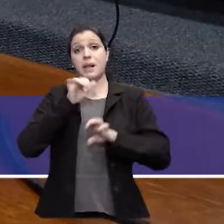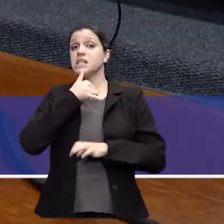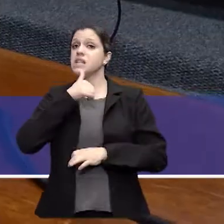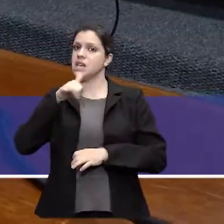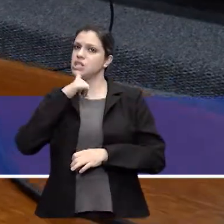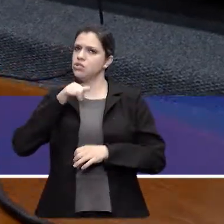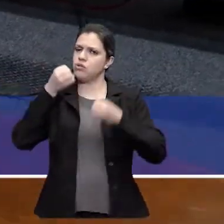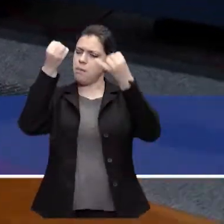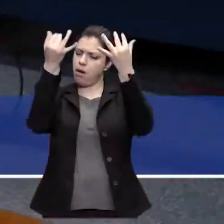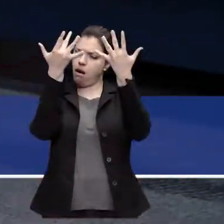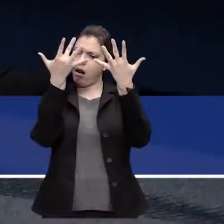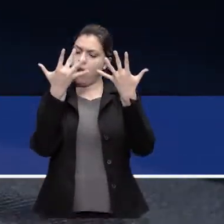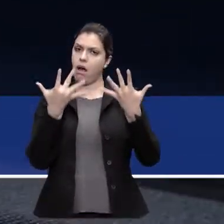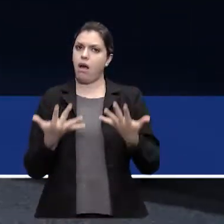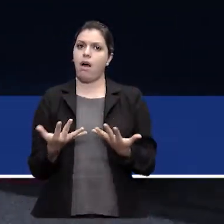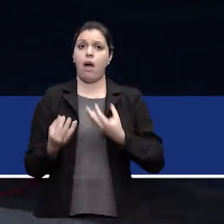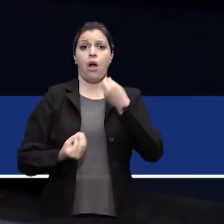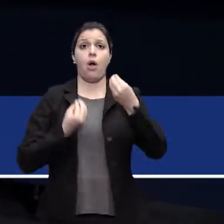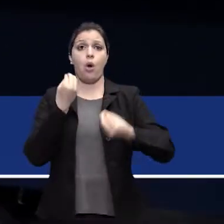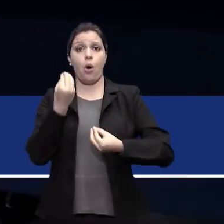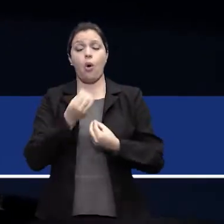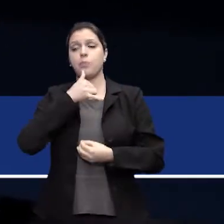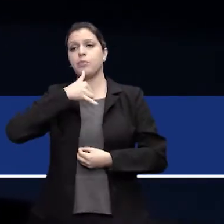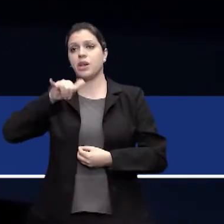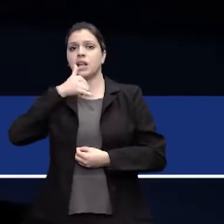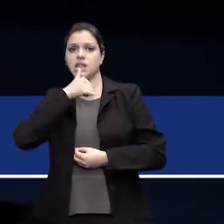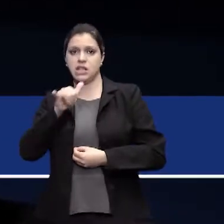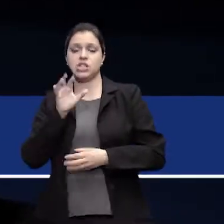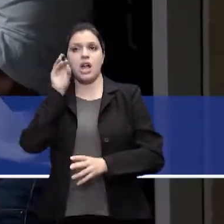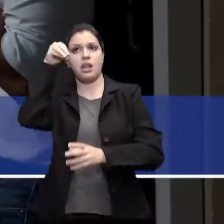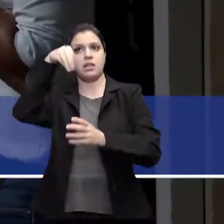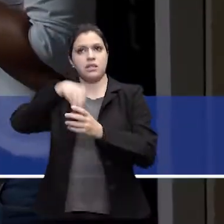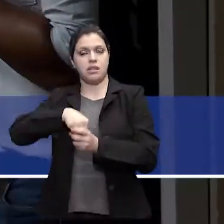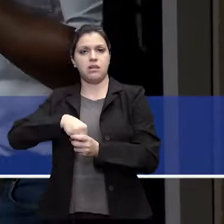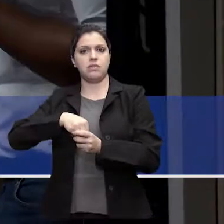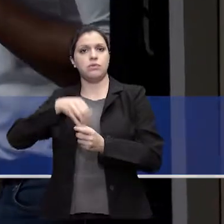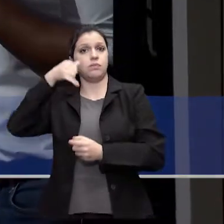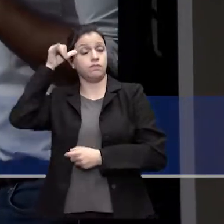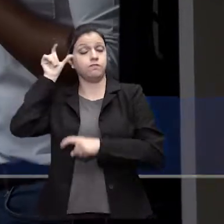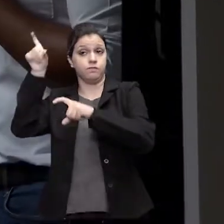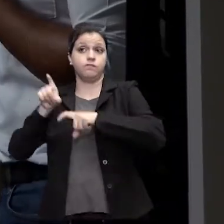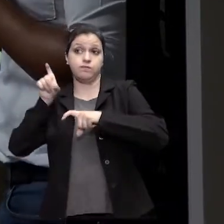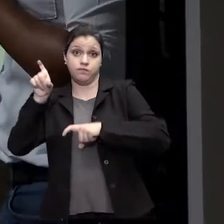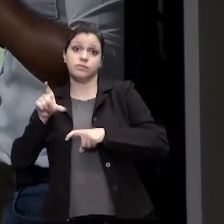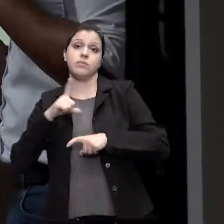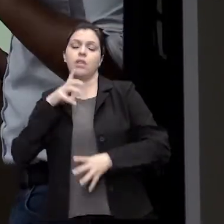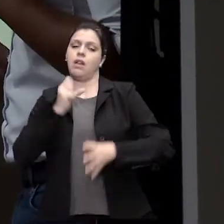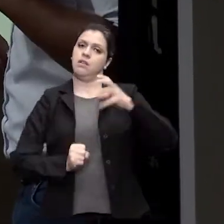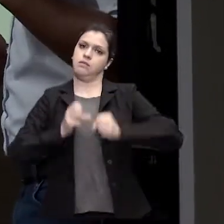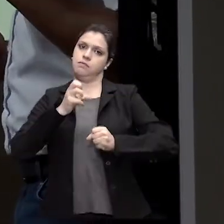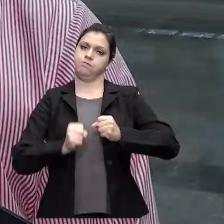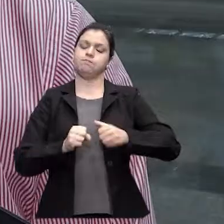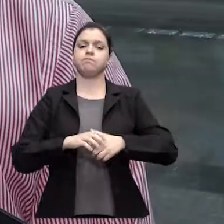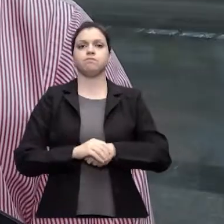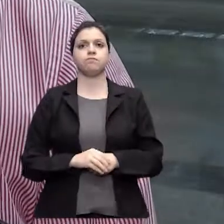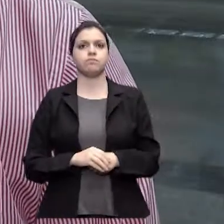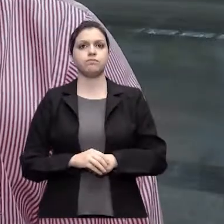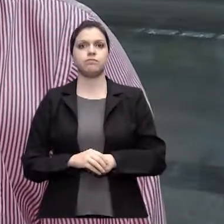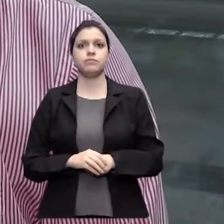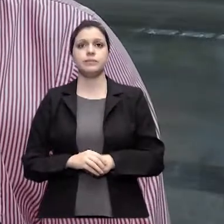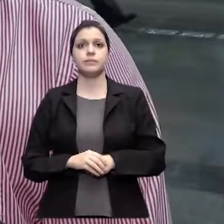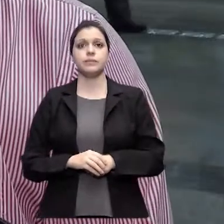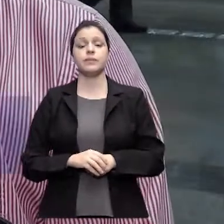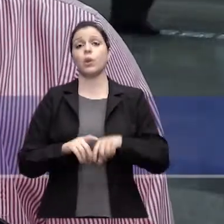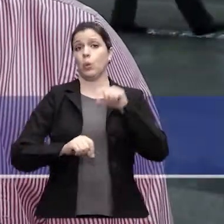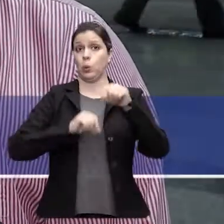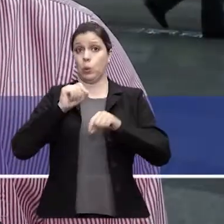concessionária Energisa a respeito do restabelecimento de energia elétrica nas propriedades leiteiras do estado. Durante o processo